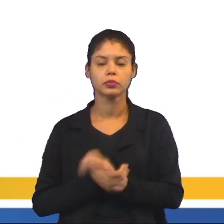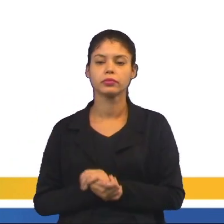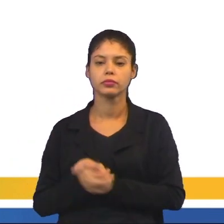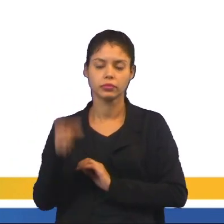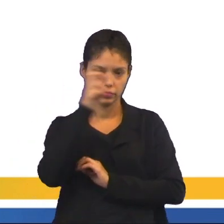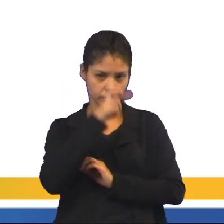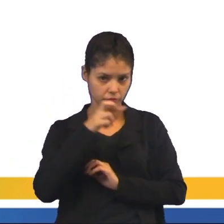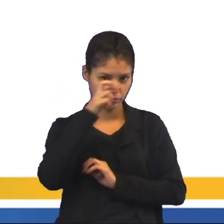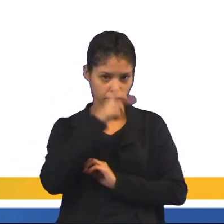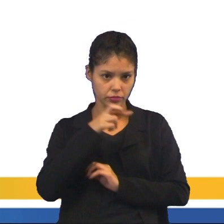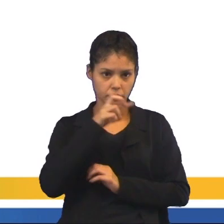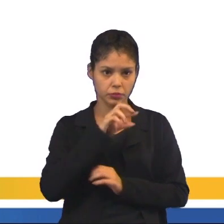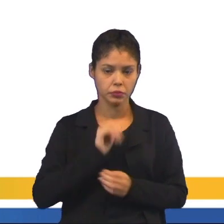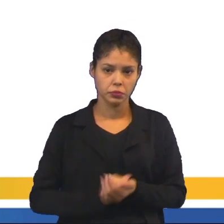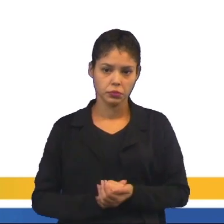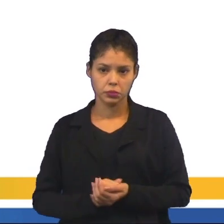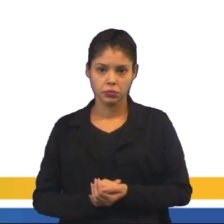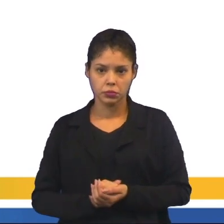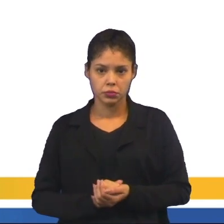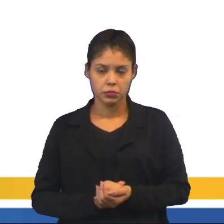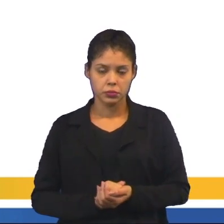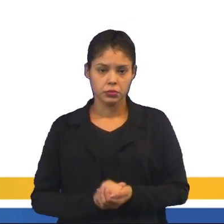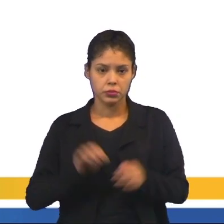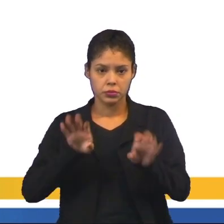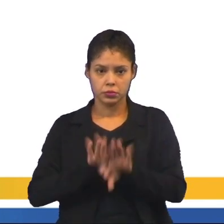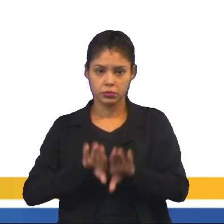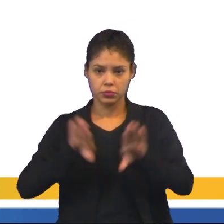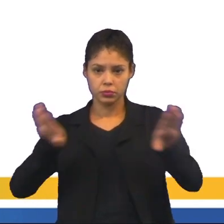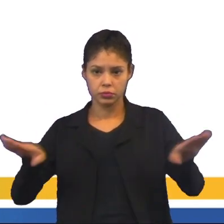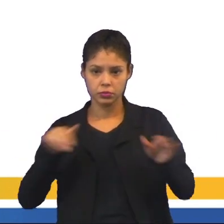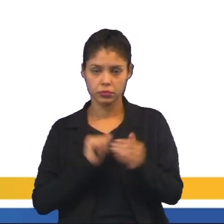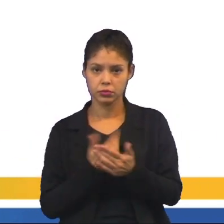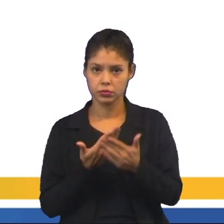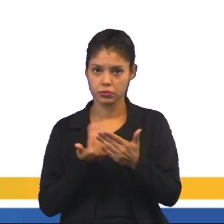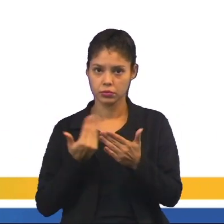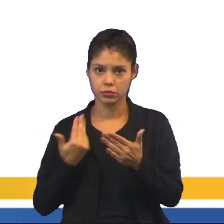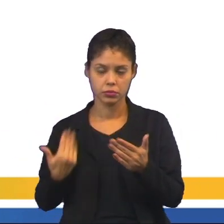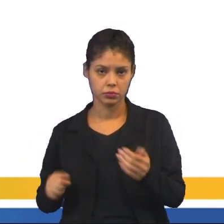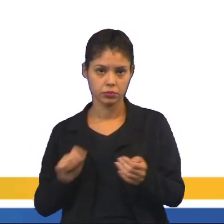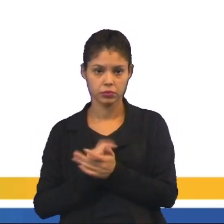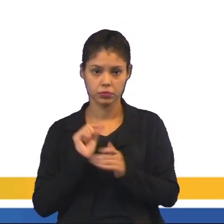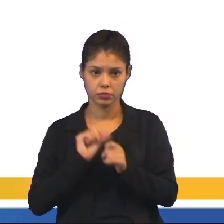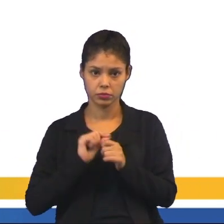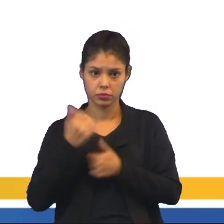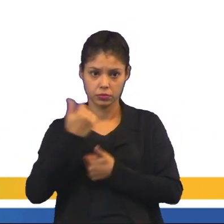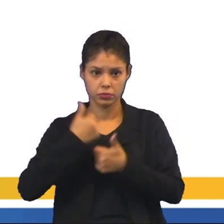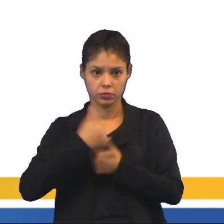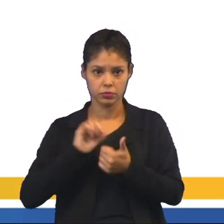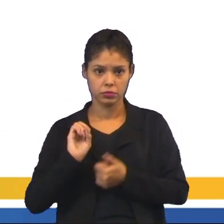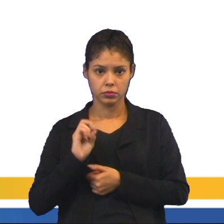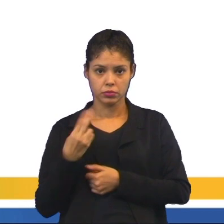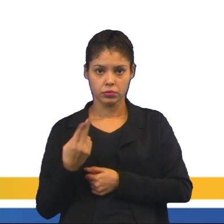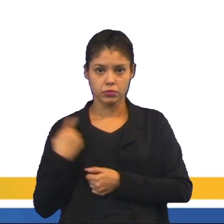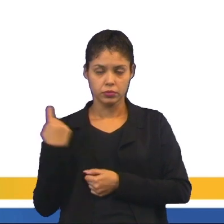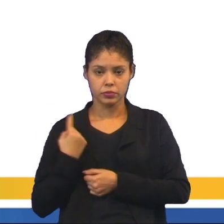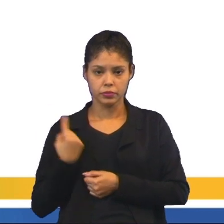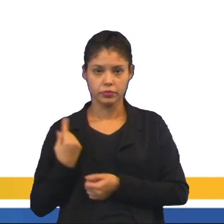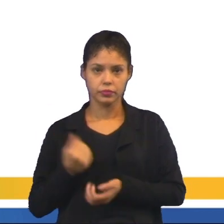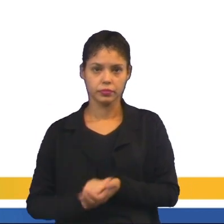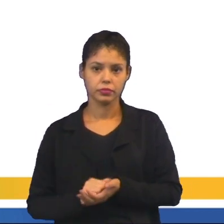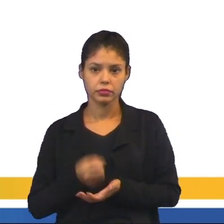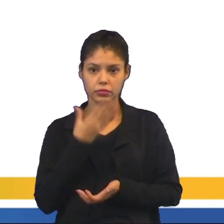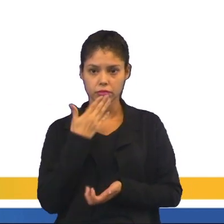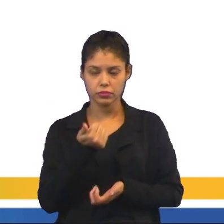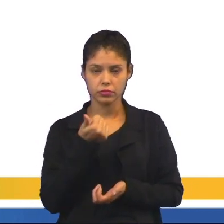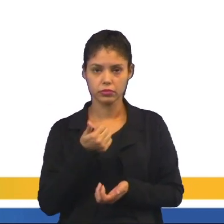equação. Então observem bem, nós temos que separar antes de fazer a substituição ou isolar. Tudo